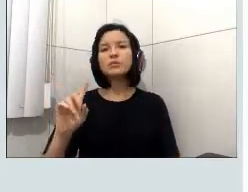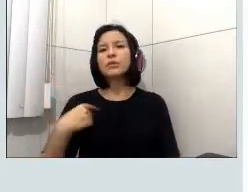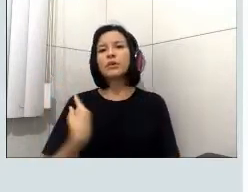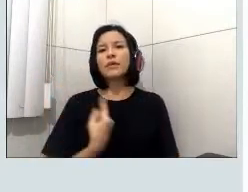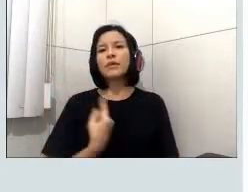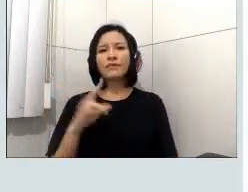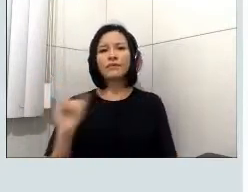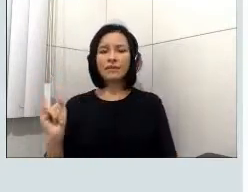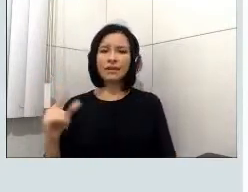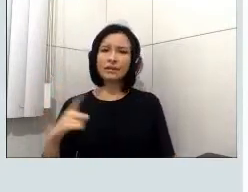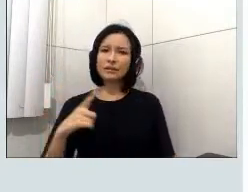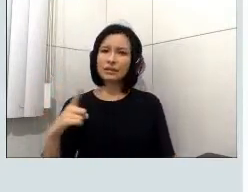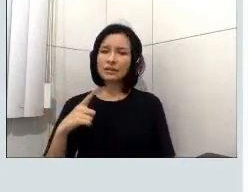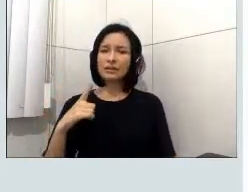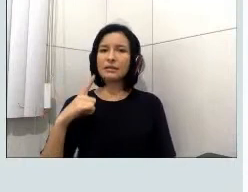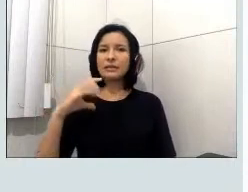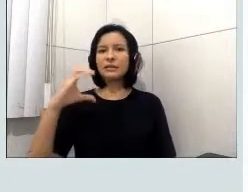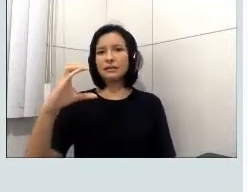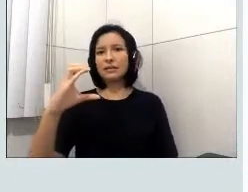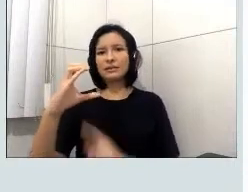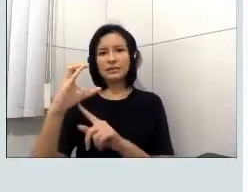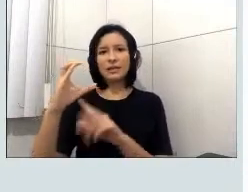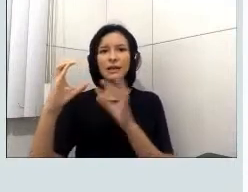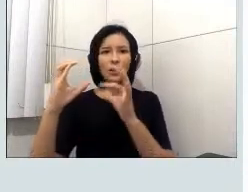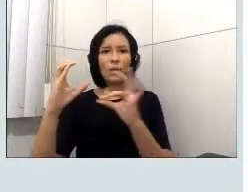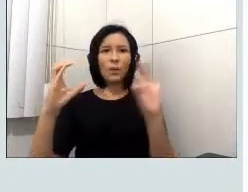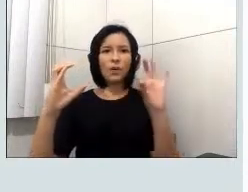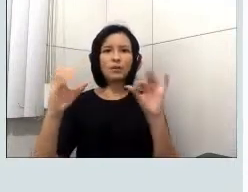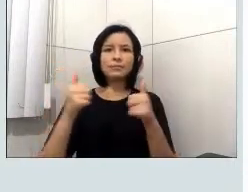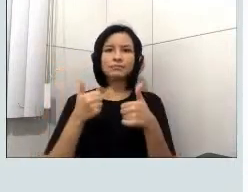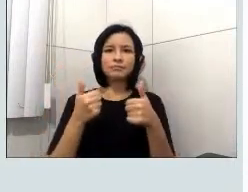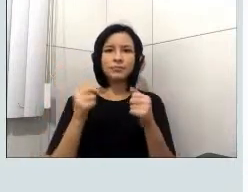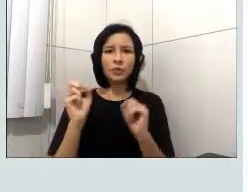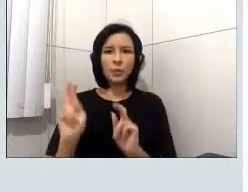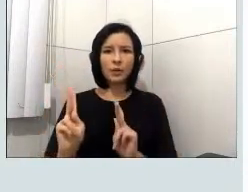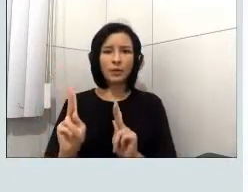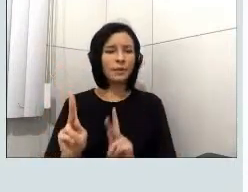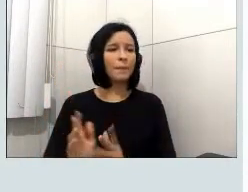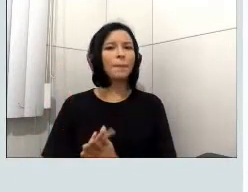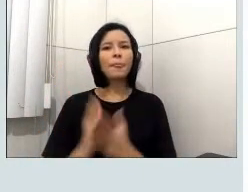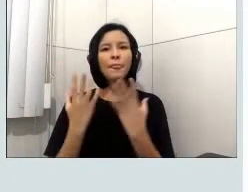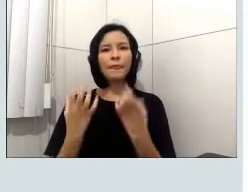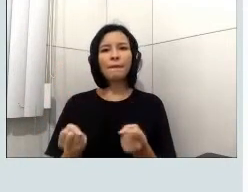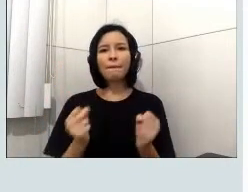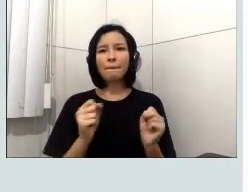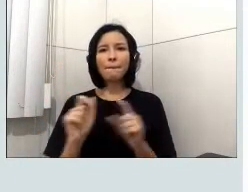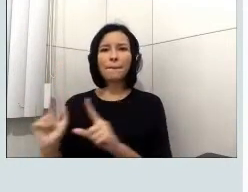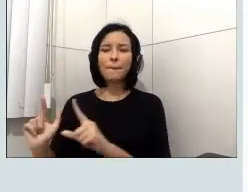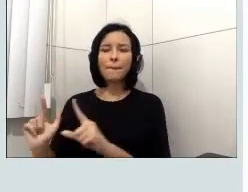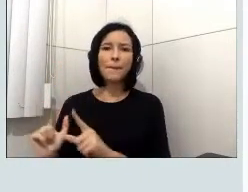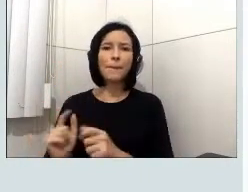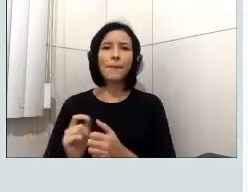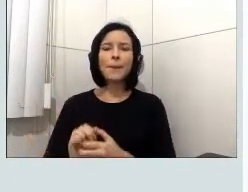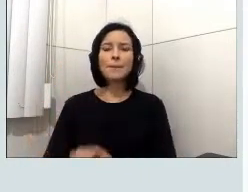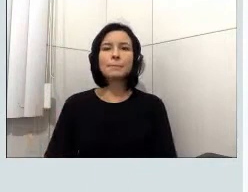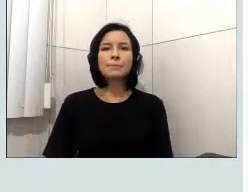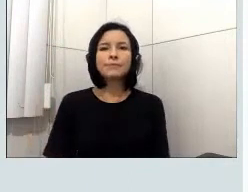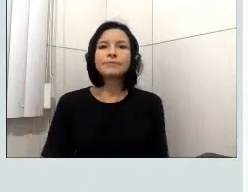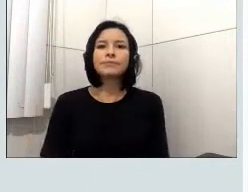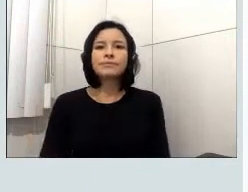como alternativa correta, ok? Pode passar para a próxima, por favor.